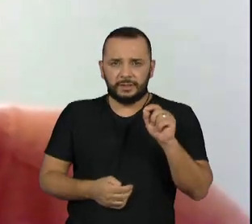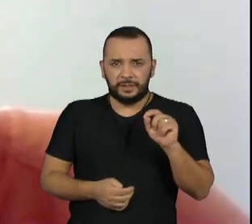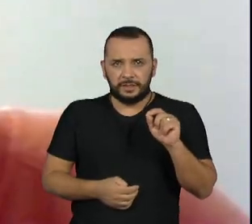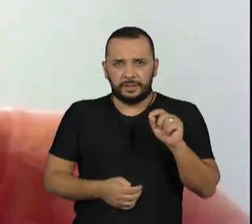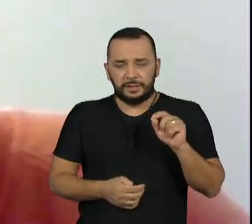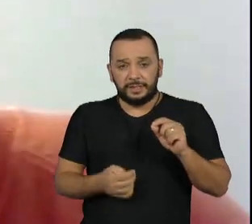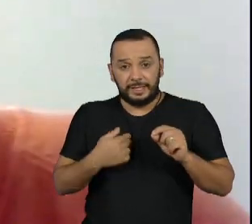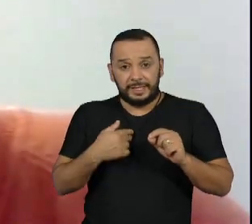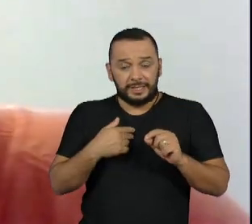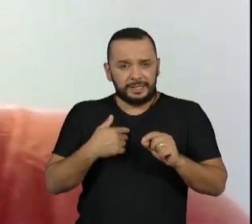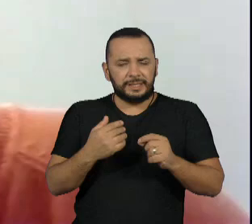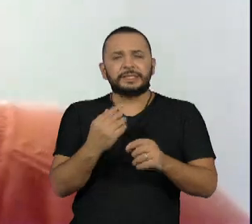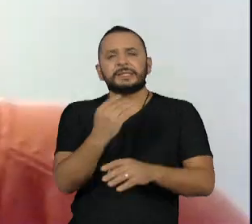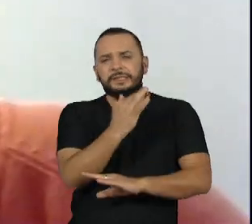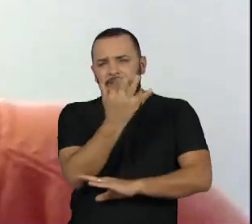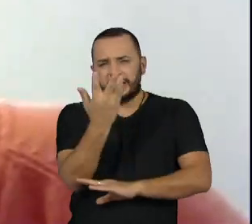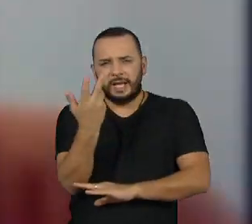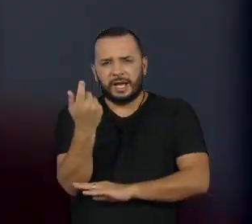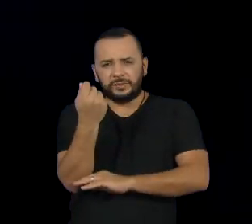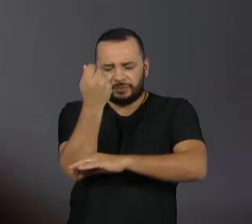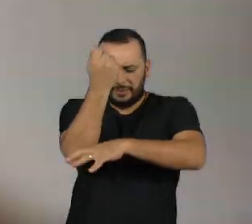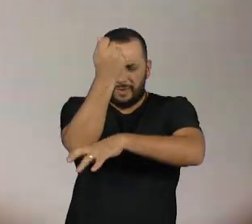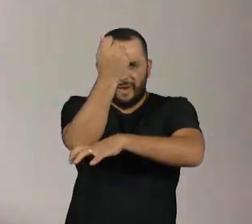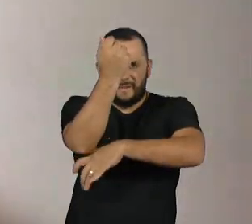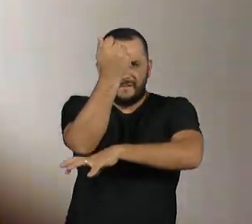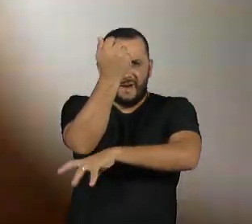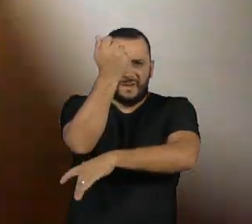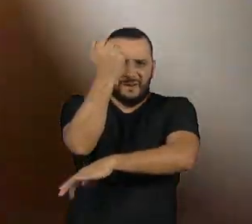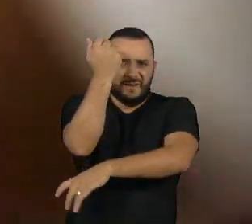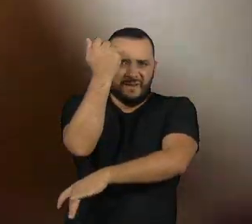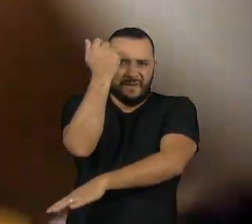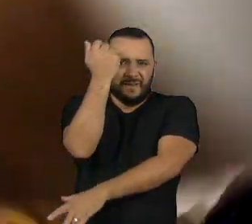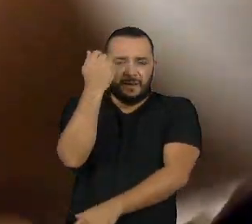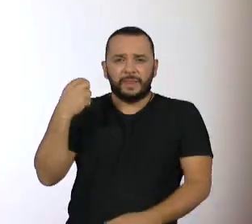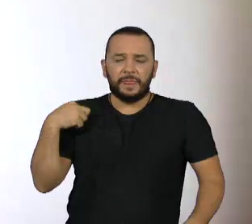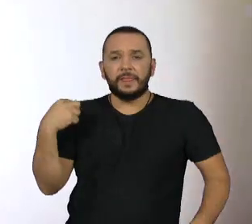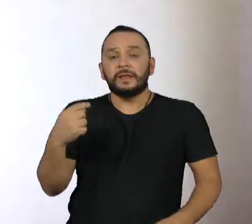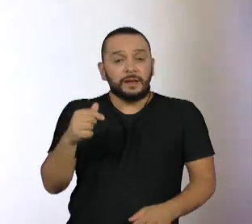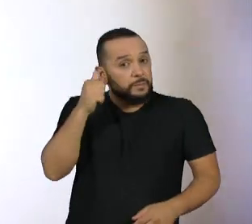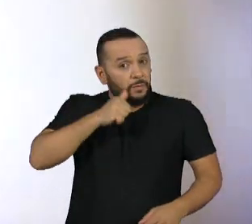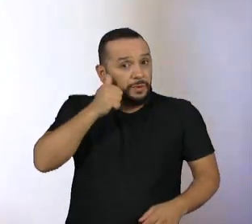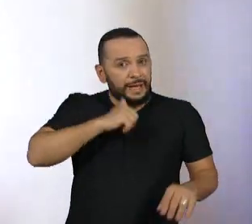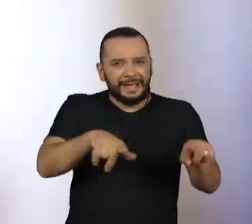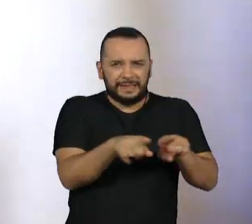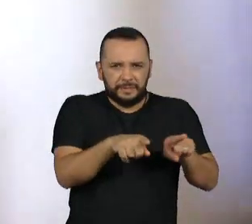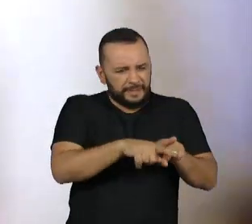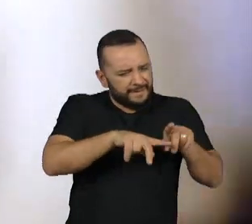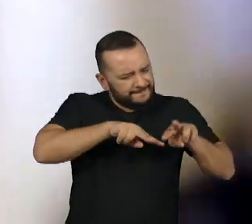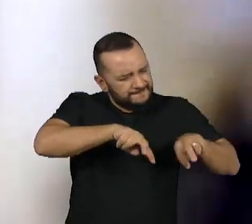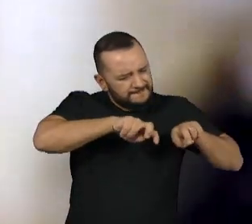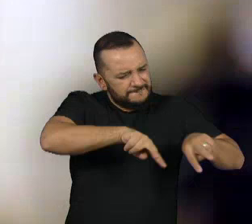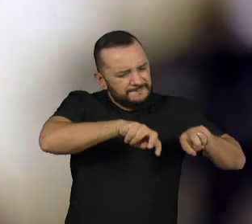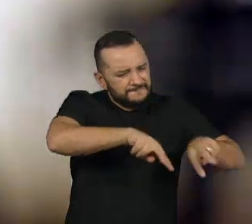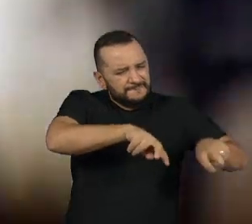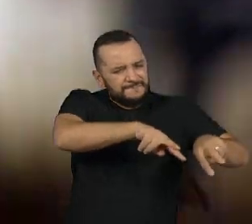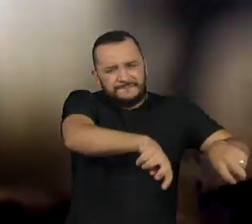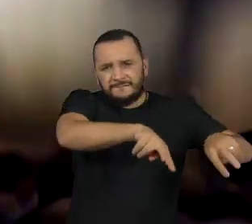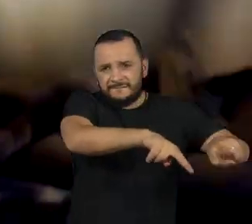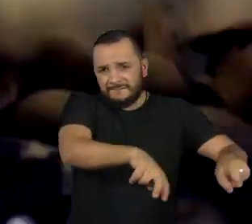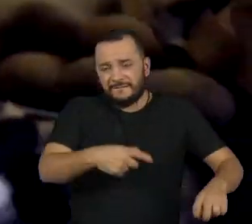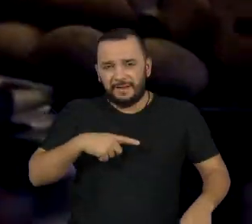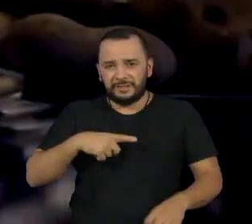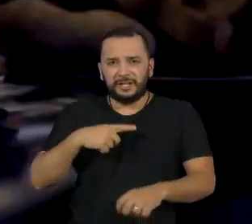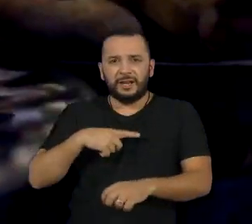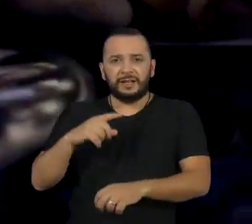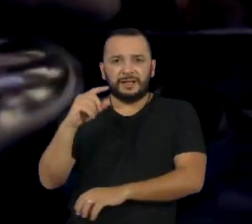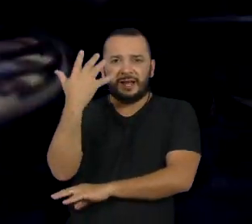do Cerrado, elas são extremamente profundas e elas vão buscar as coisas, né, os nutrientes, a água, elas buscam